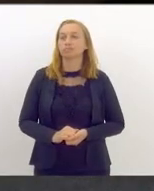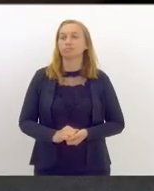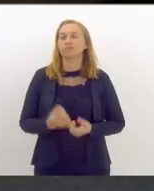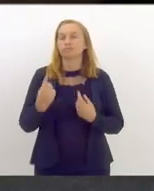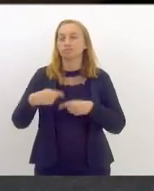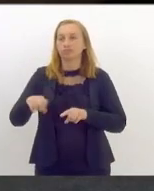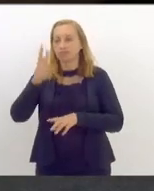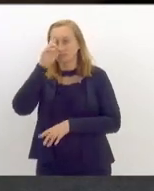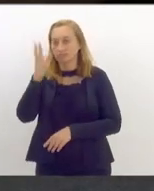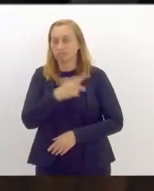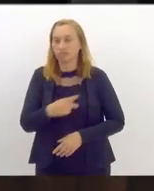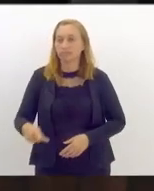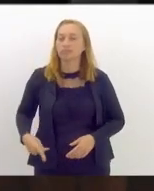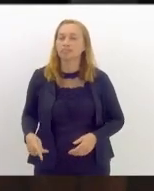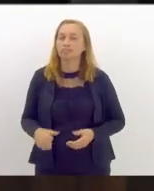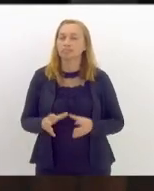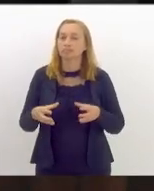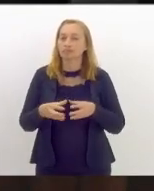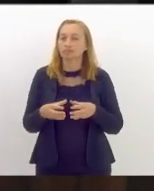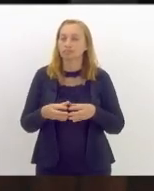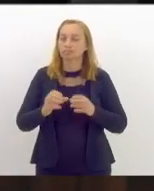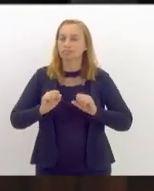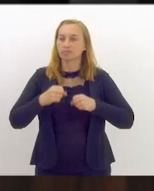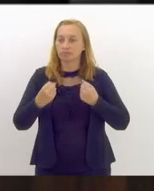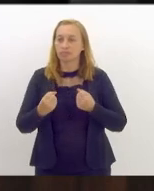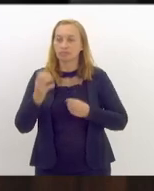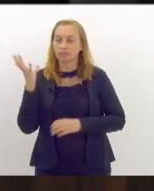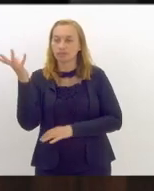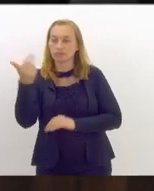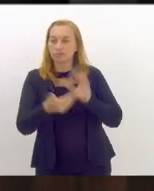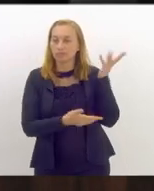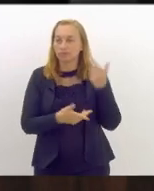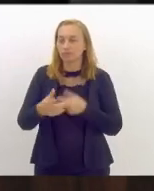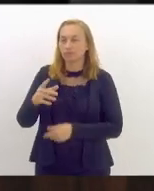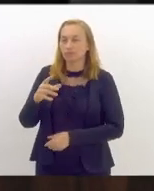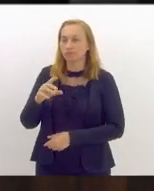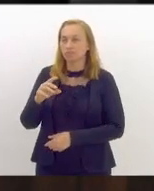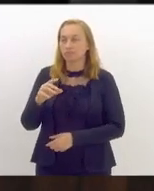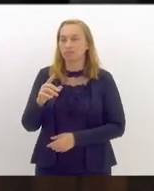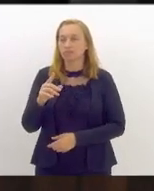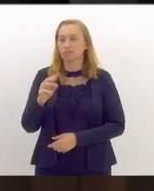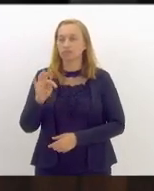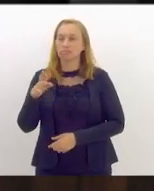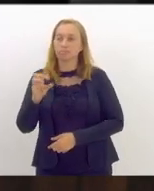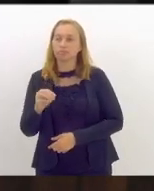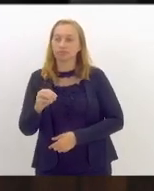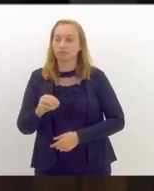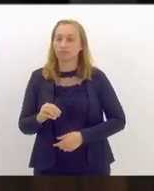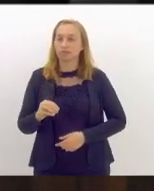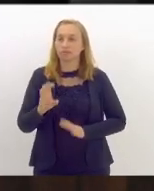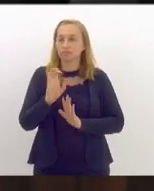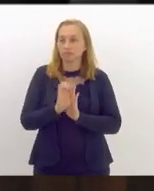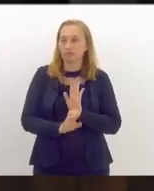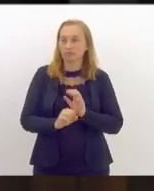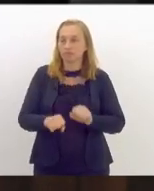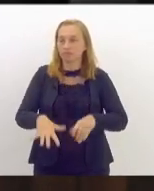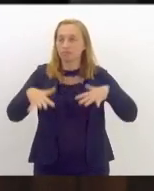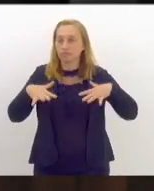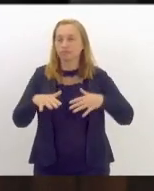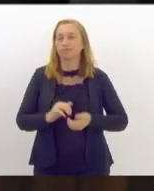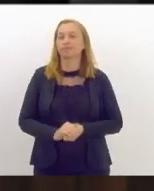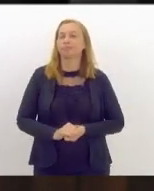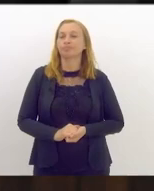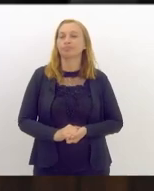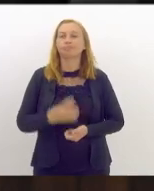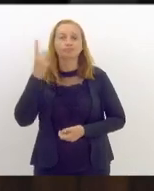contrai seu presidente pela comissão de Defesa do meio ambiente Gustavo Schmidt estamos colhendo parecer sobre as emendas de plenário